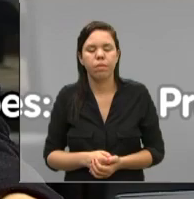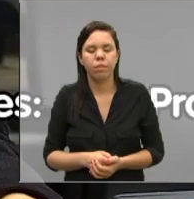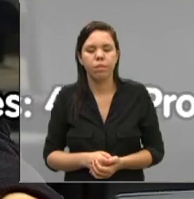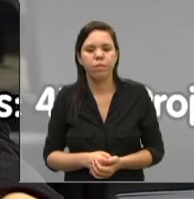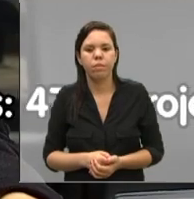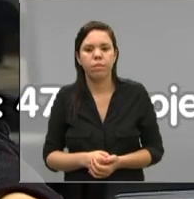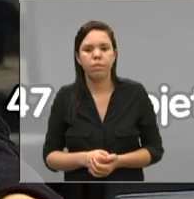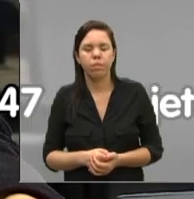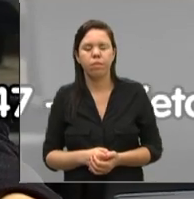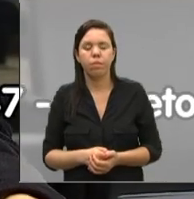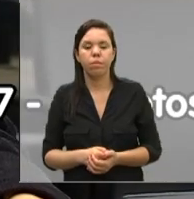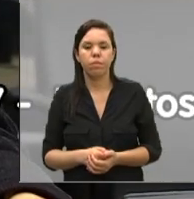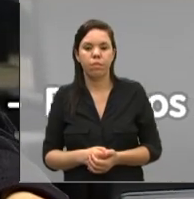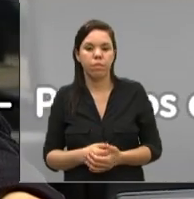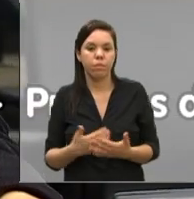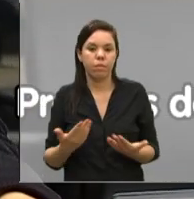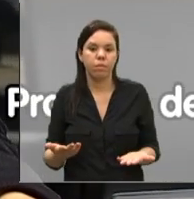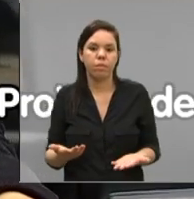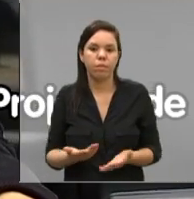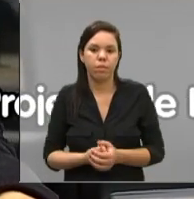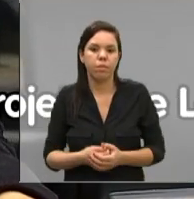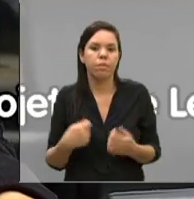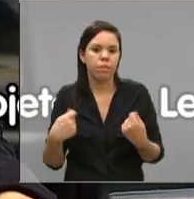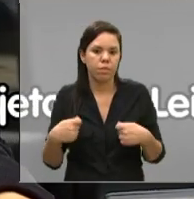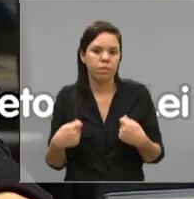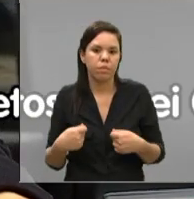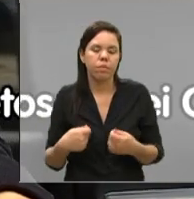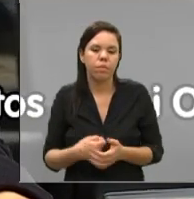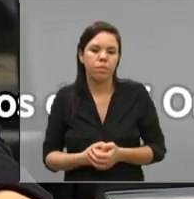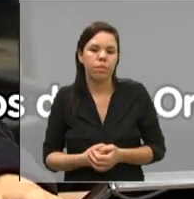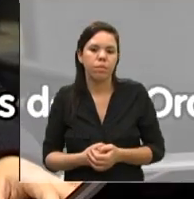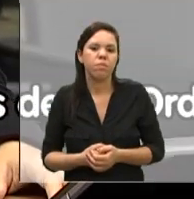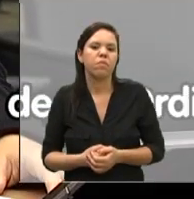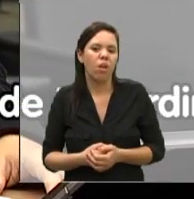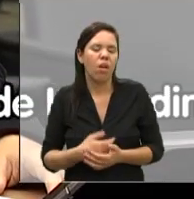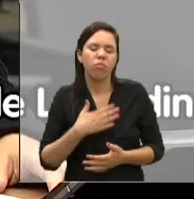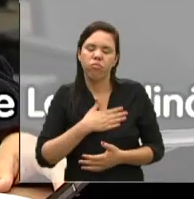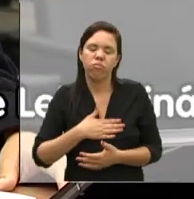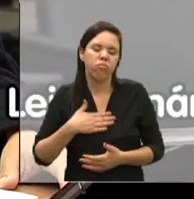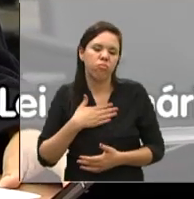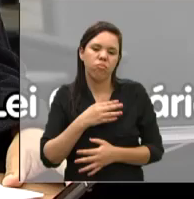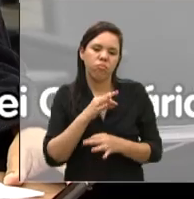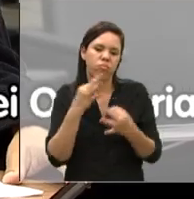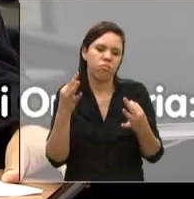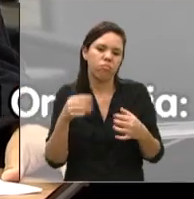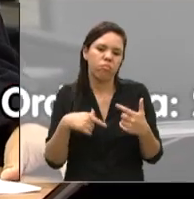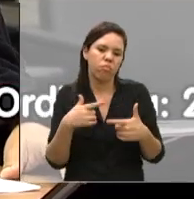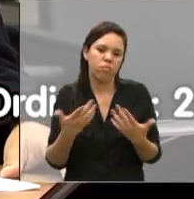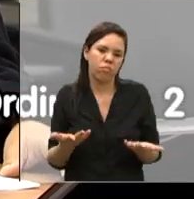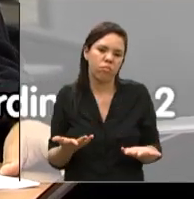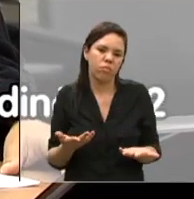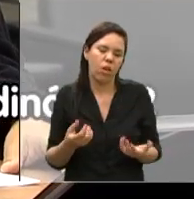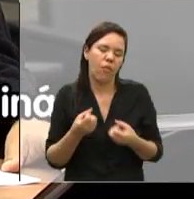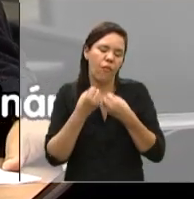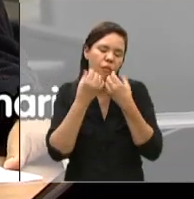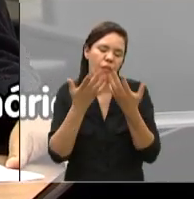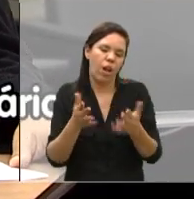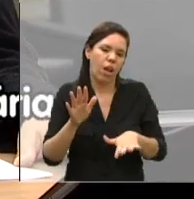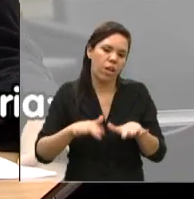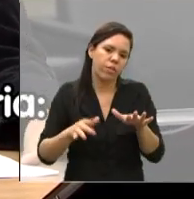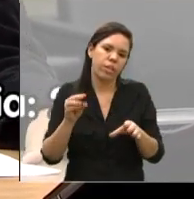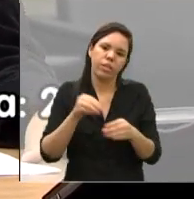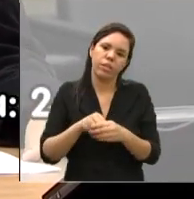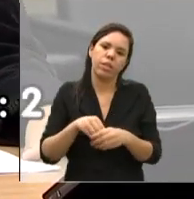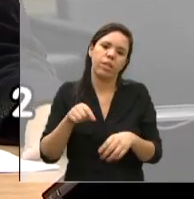mas é necessário, né? E é muito recompensador. recompensador. Como eu disse muitas vezes